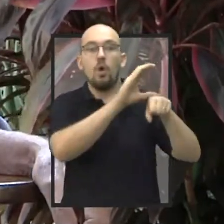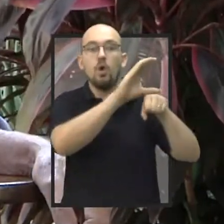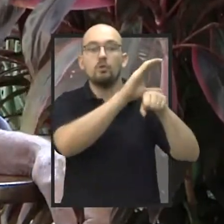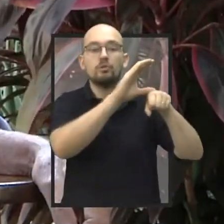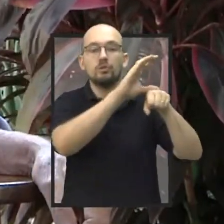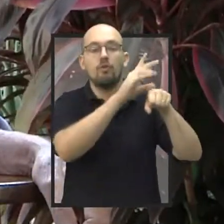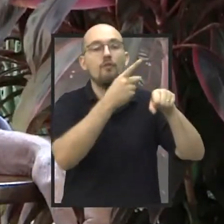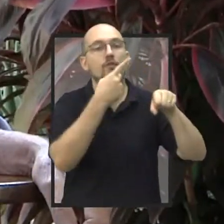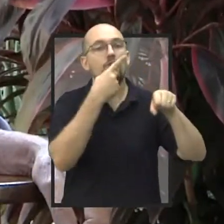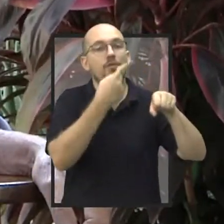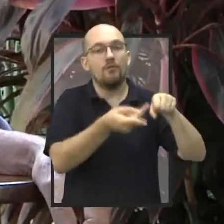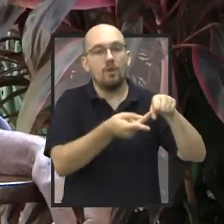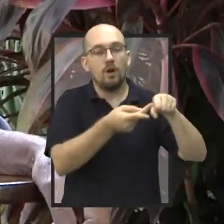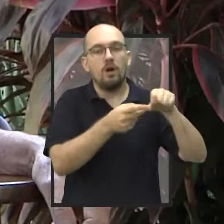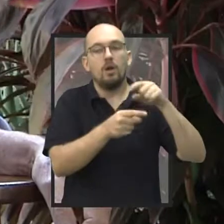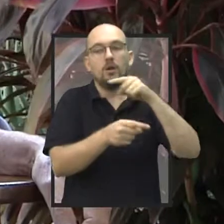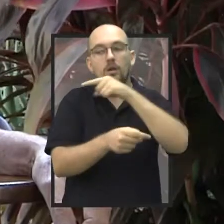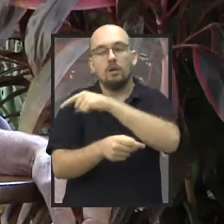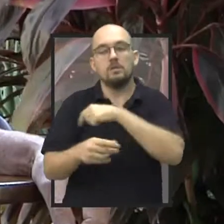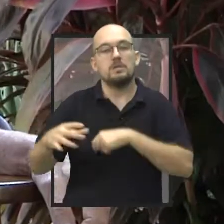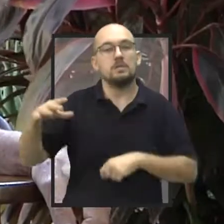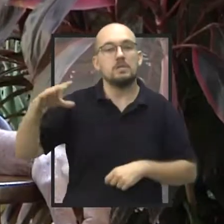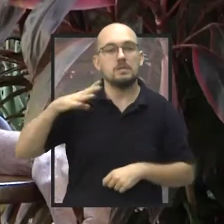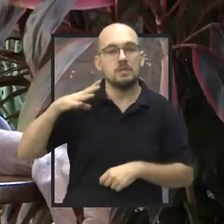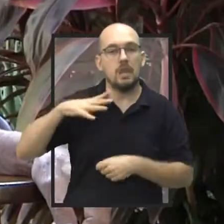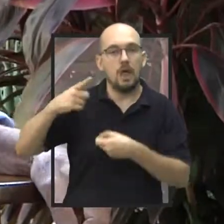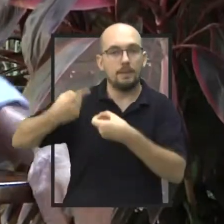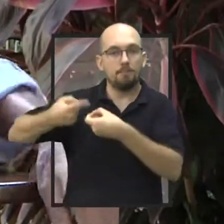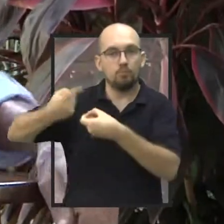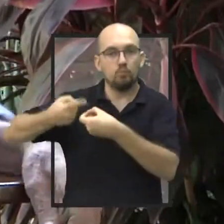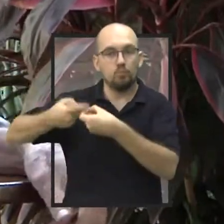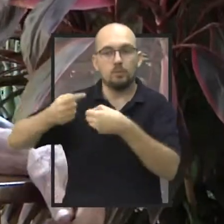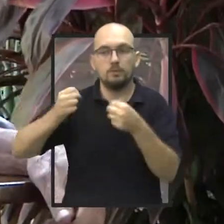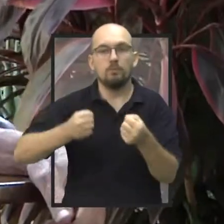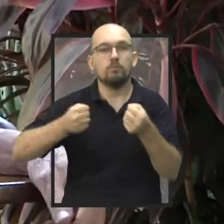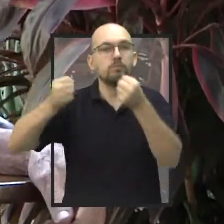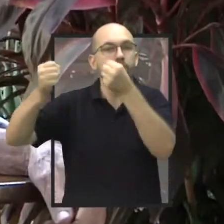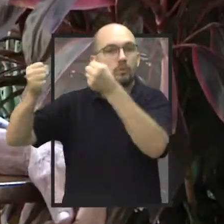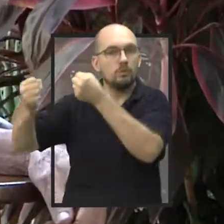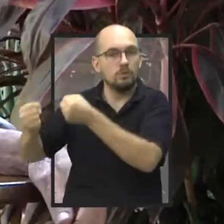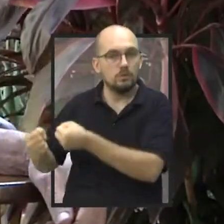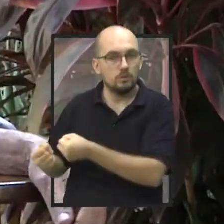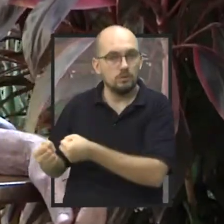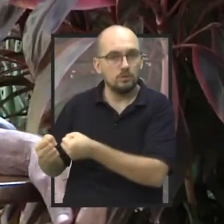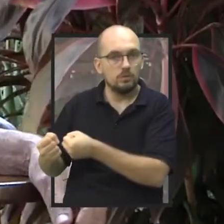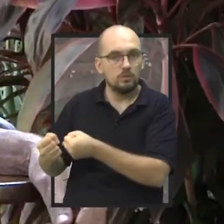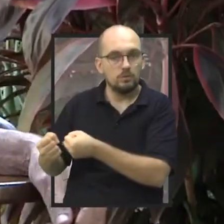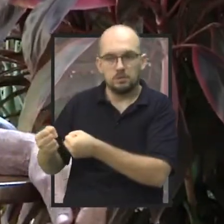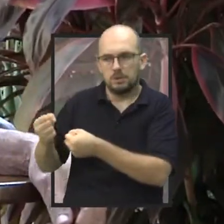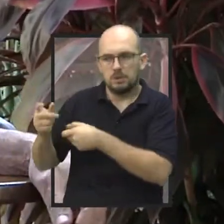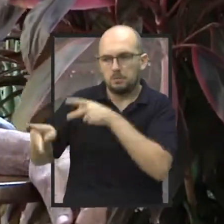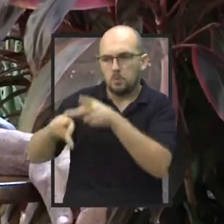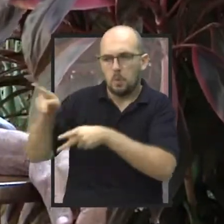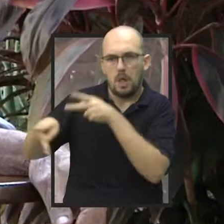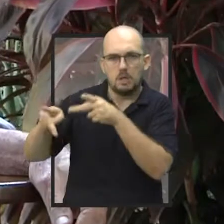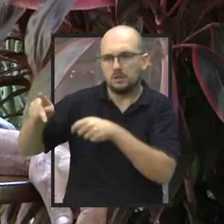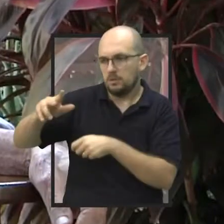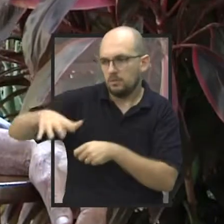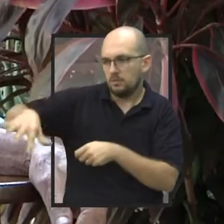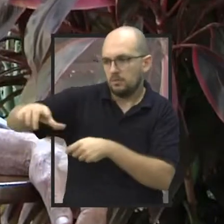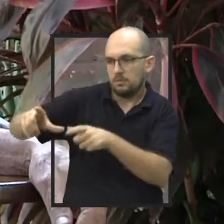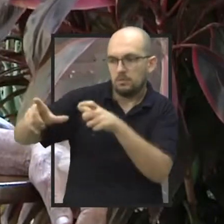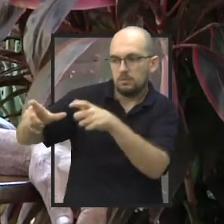que o município, o poder de determinar aquelas competências populares dentro do